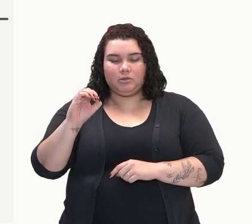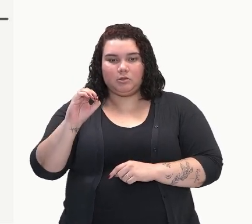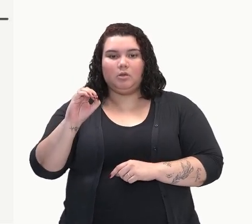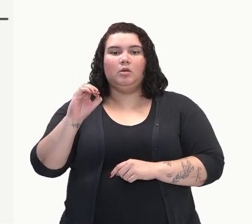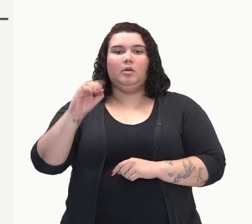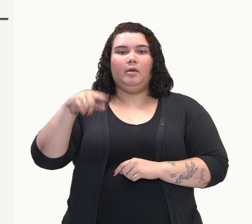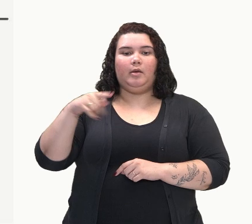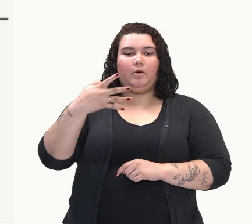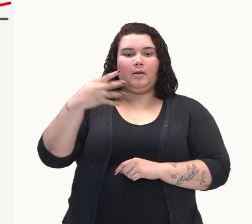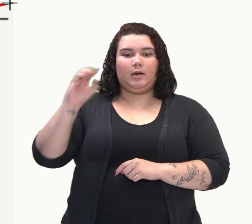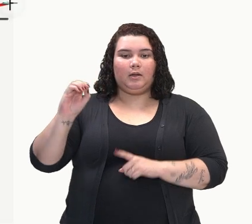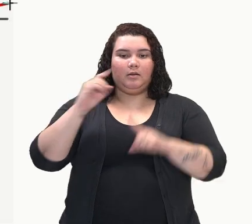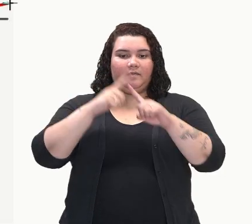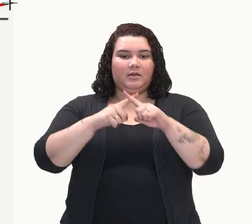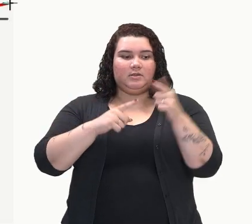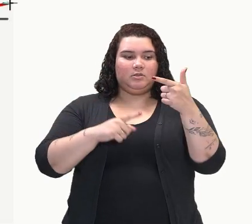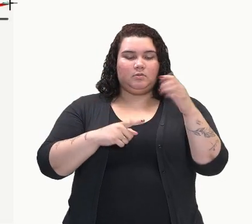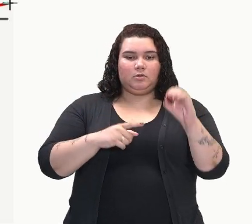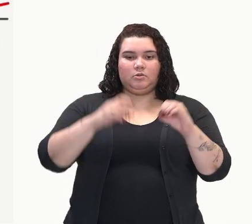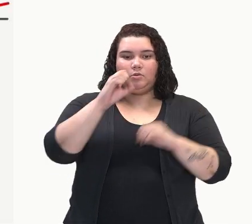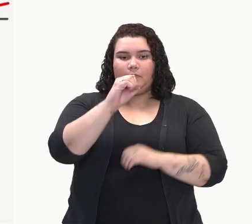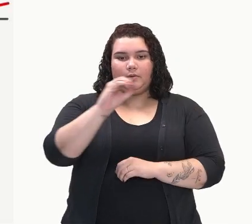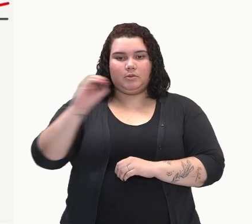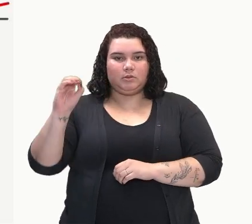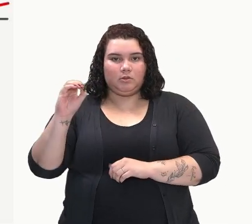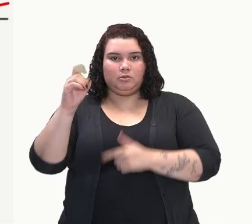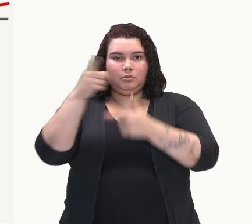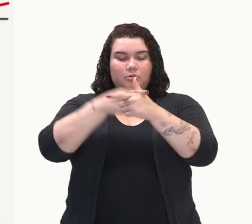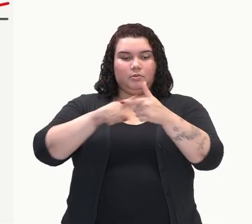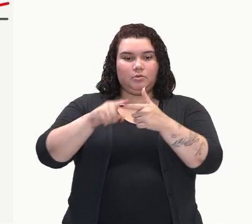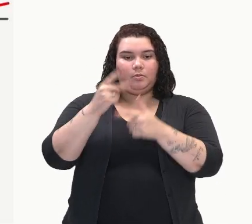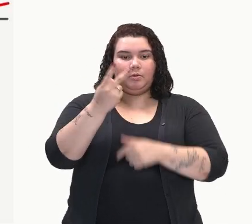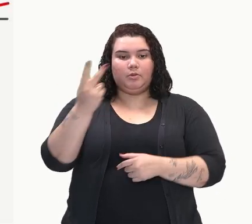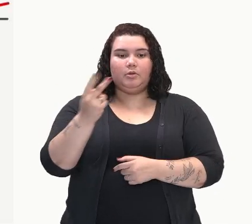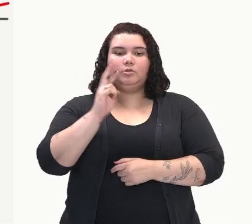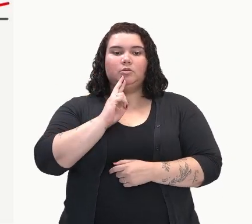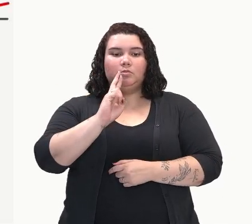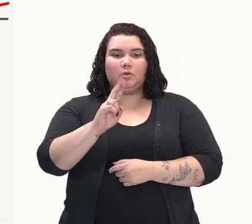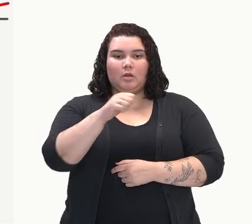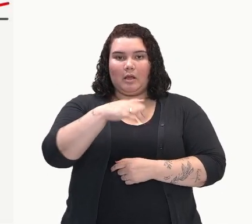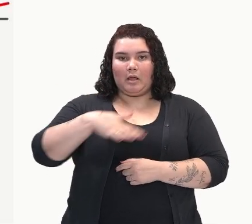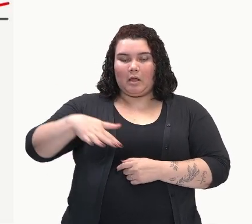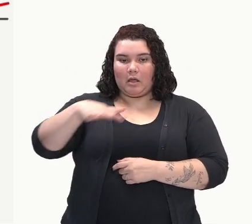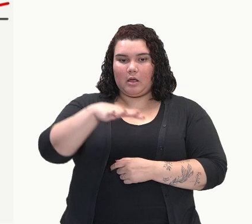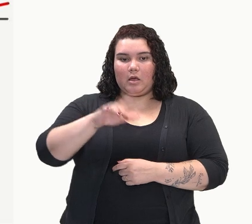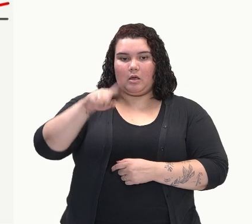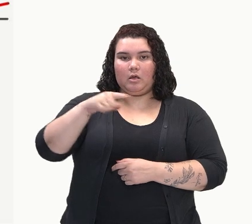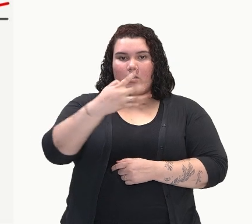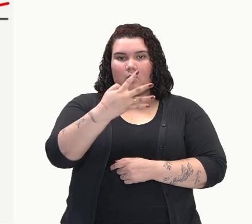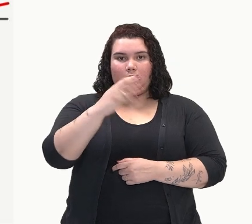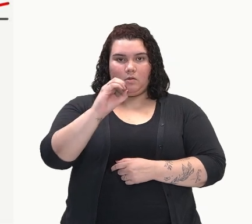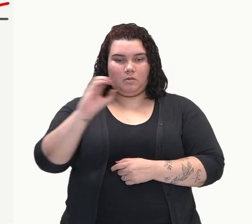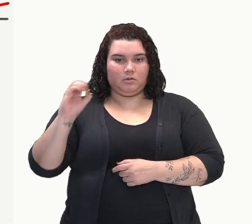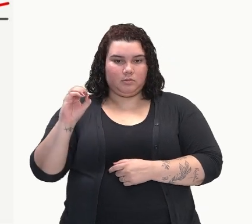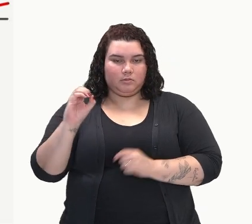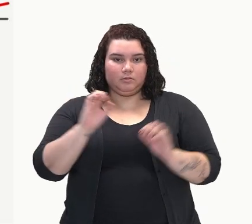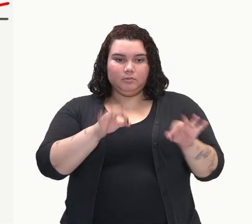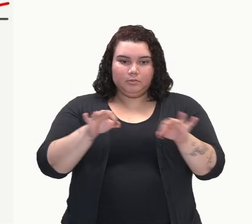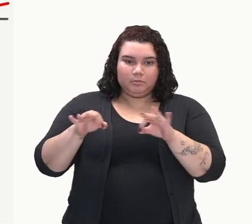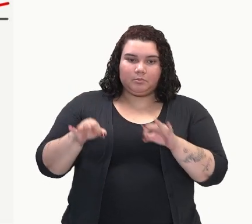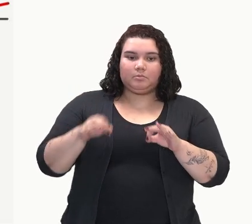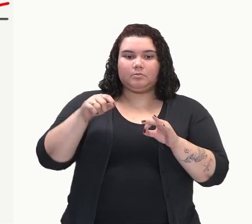vezes 20 é 800, dividido por 2, a área que está abaixo do gráfico vale 400. É um